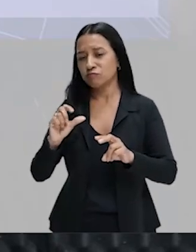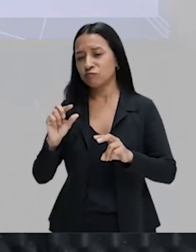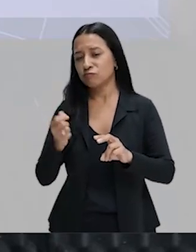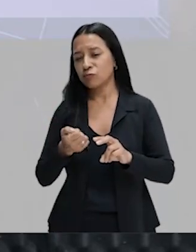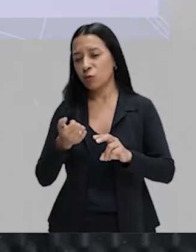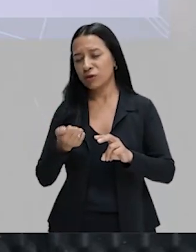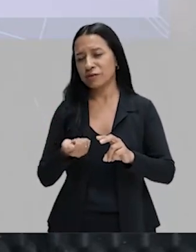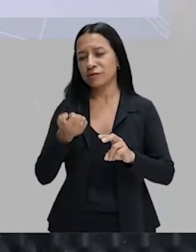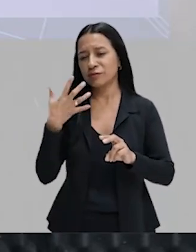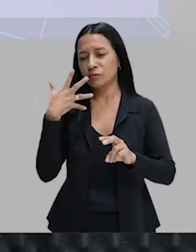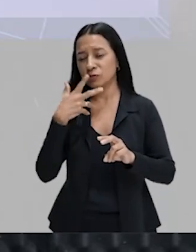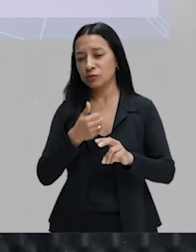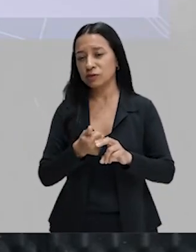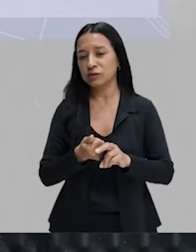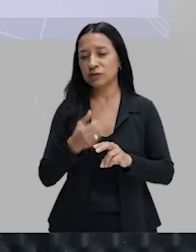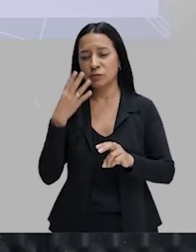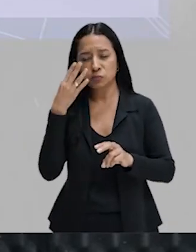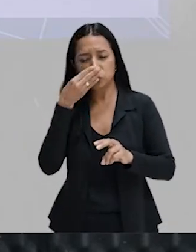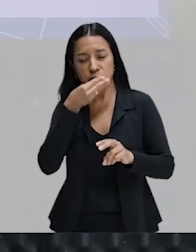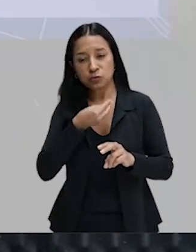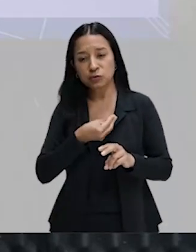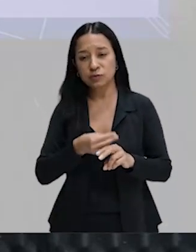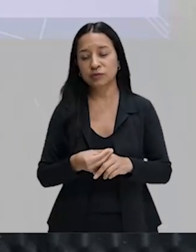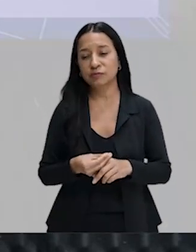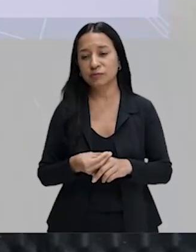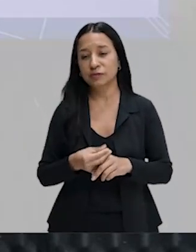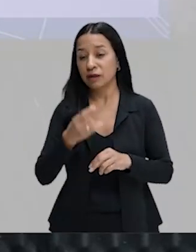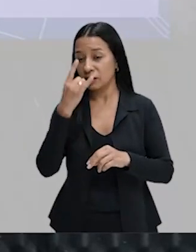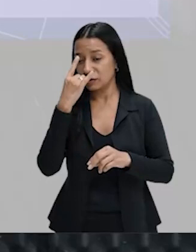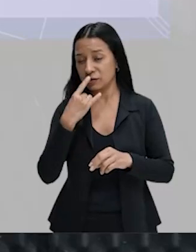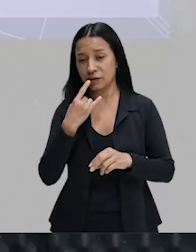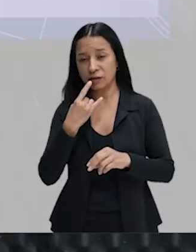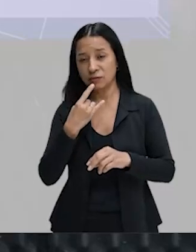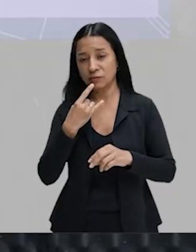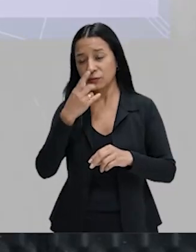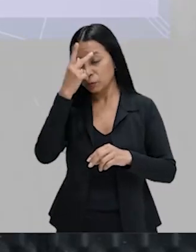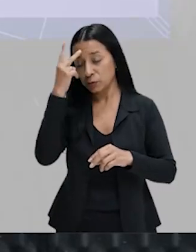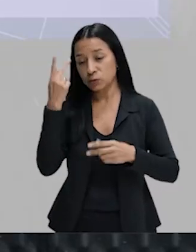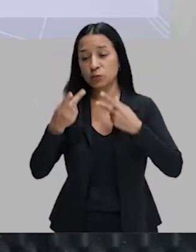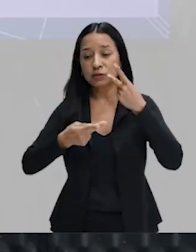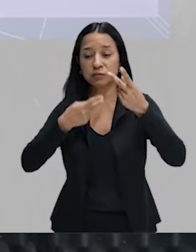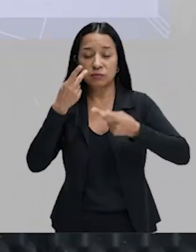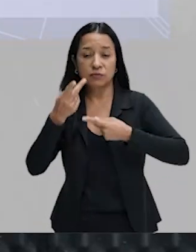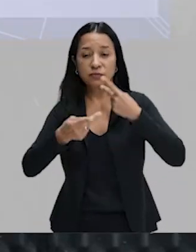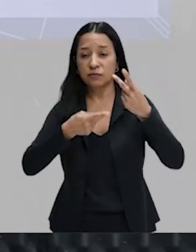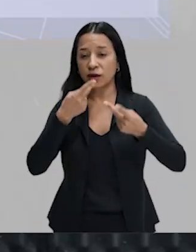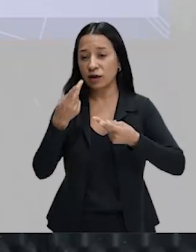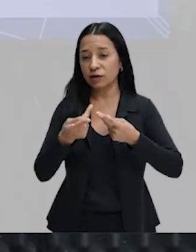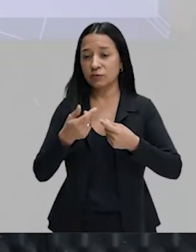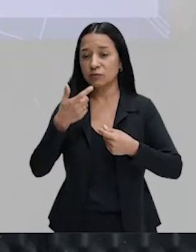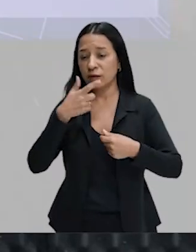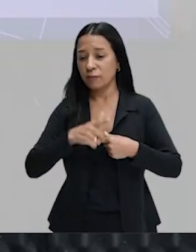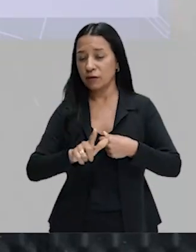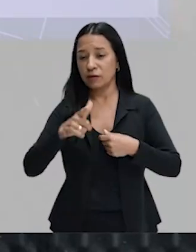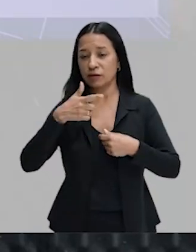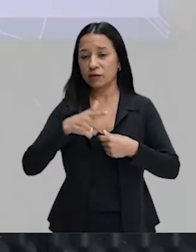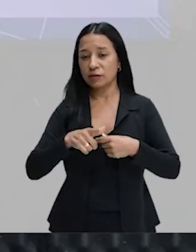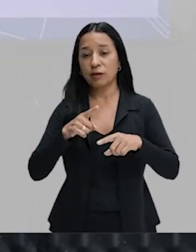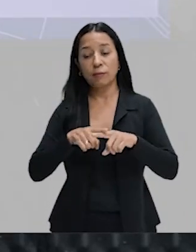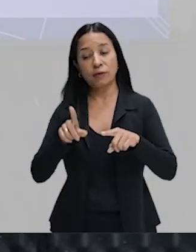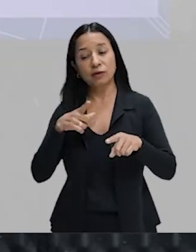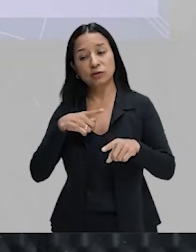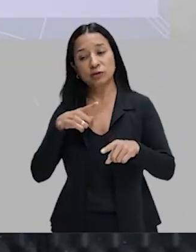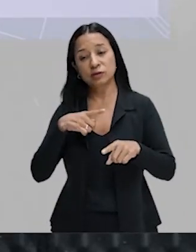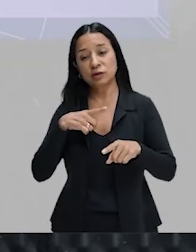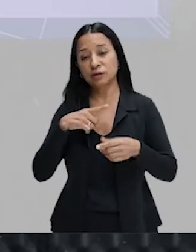está cego, ou vice-versa. São ditos populares que as pessoas até replicam. Mas tem um fundo aí,